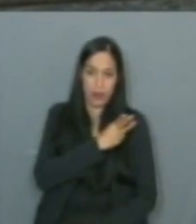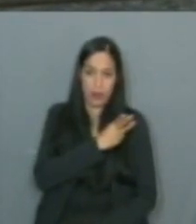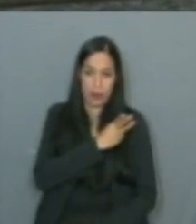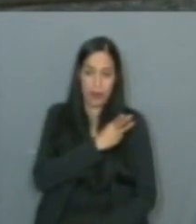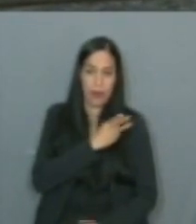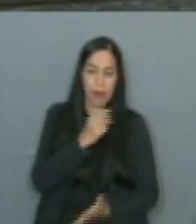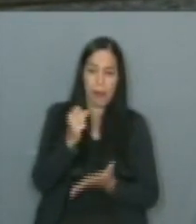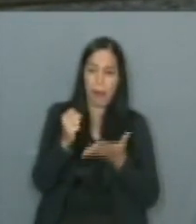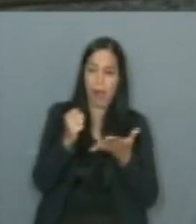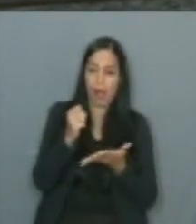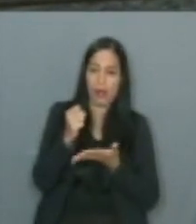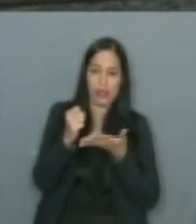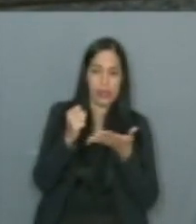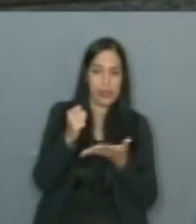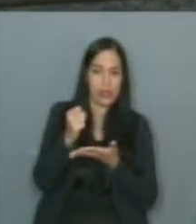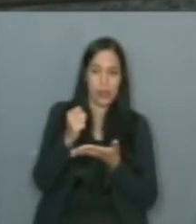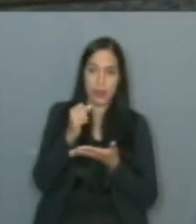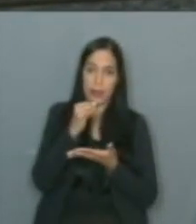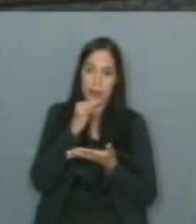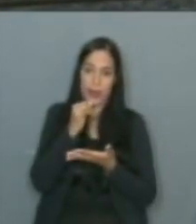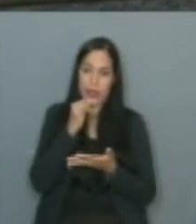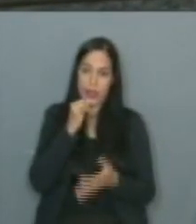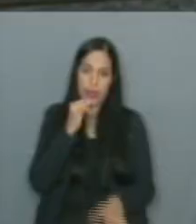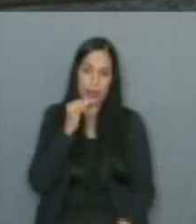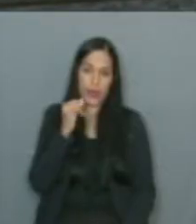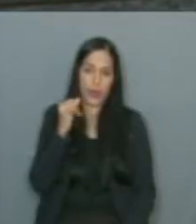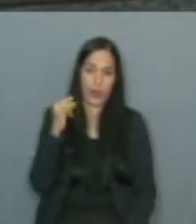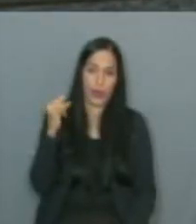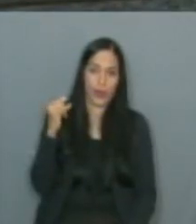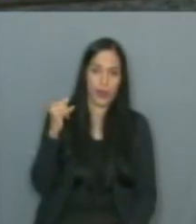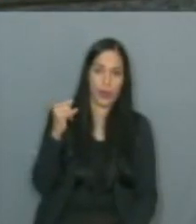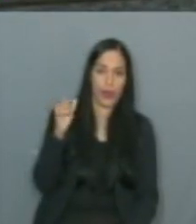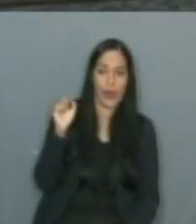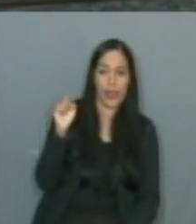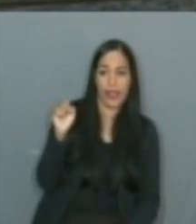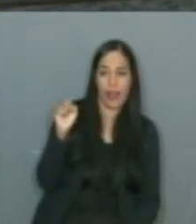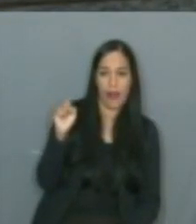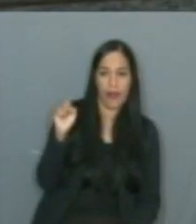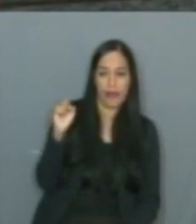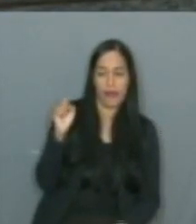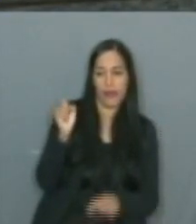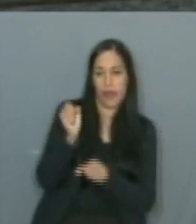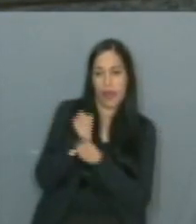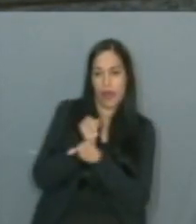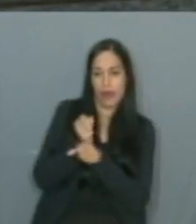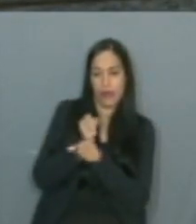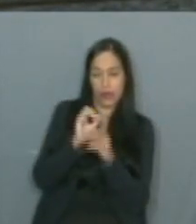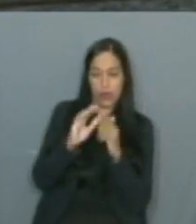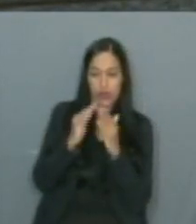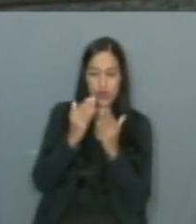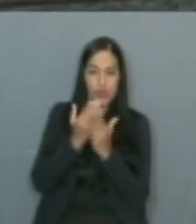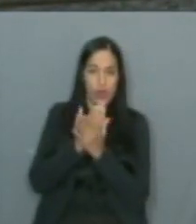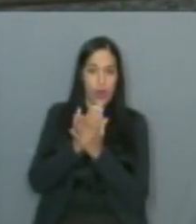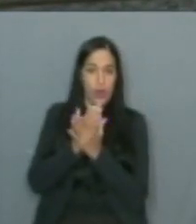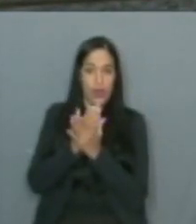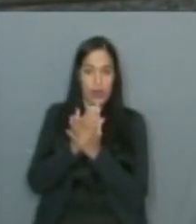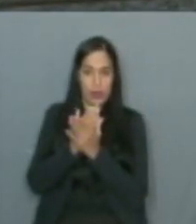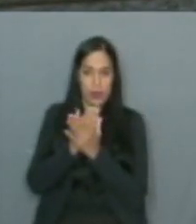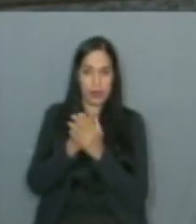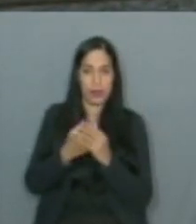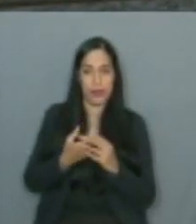ensino básico, que a gente chamava de 8ª série, normalmente essas pessoas estão com nenhum